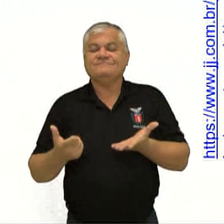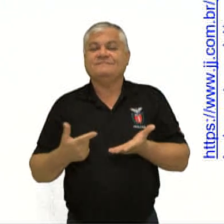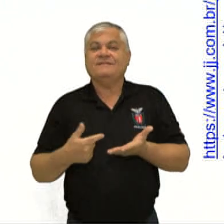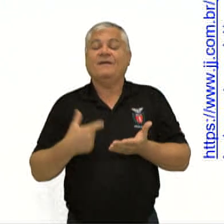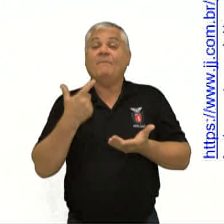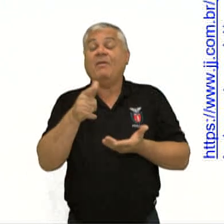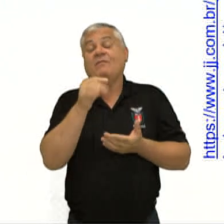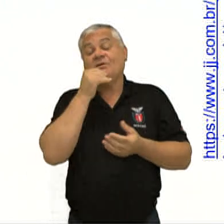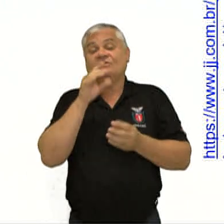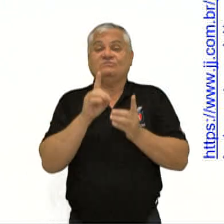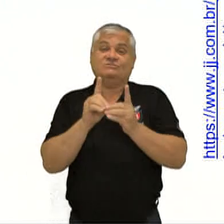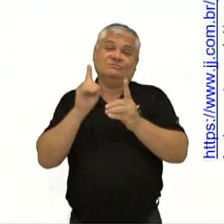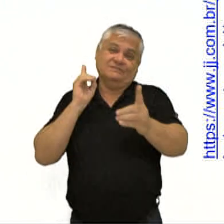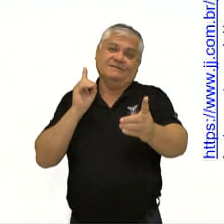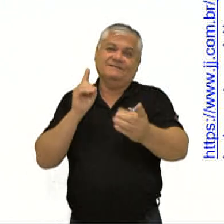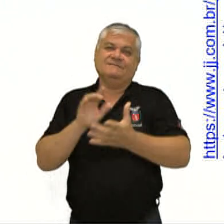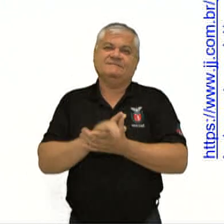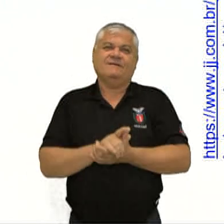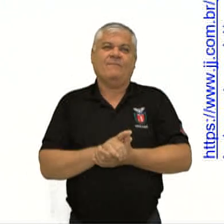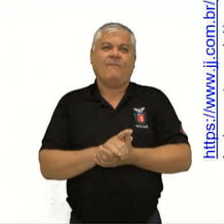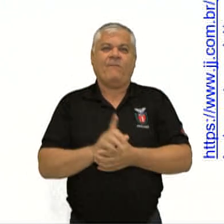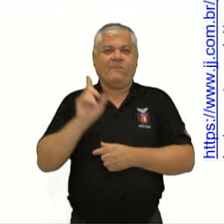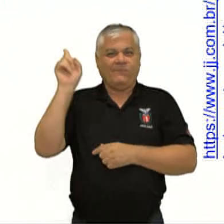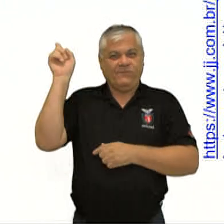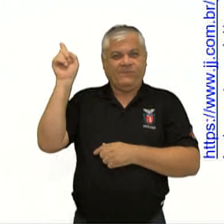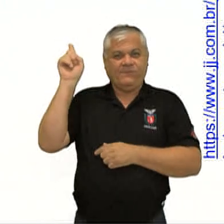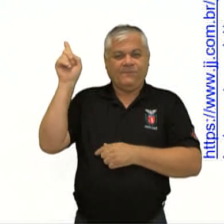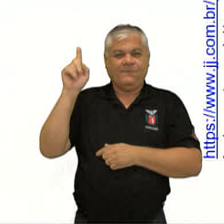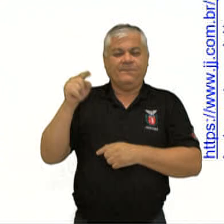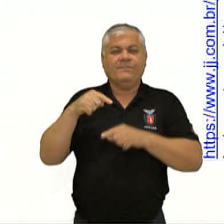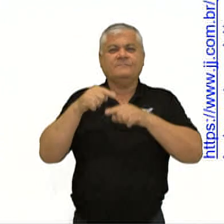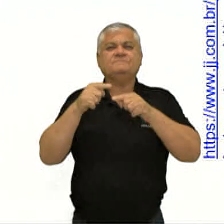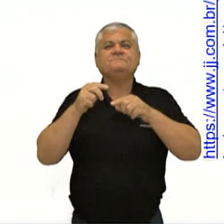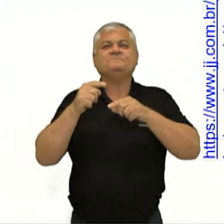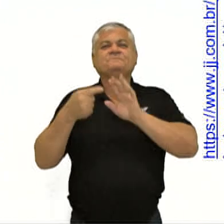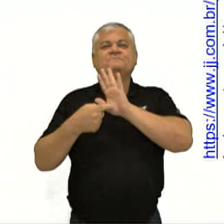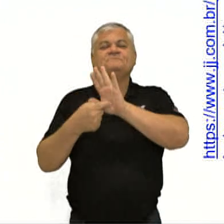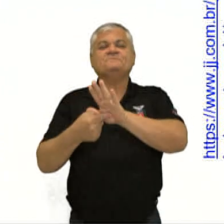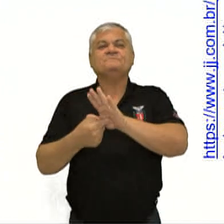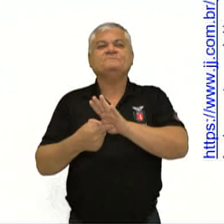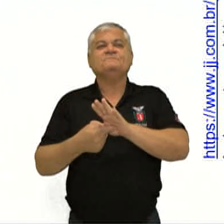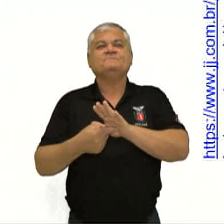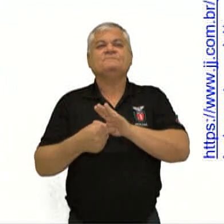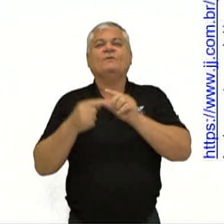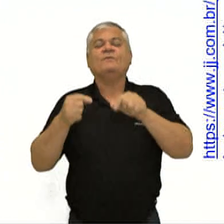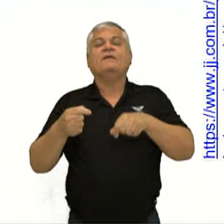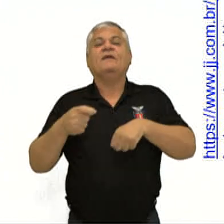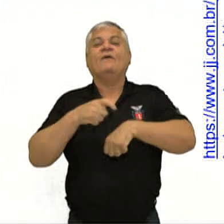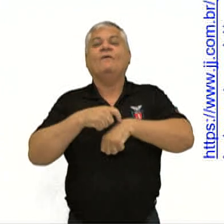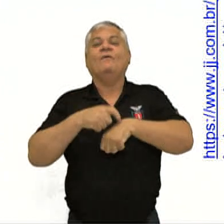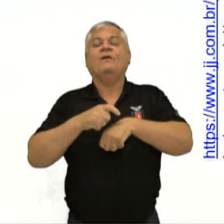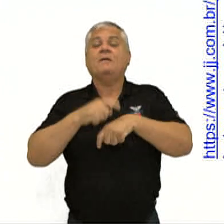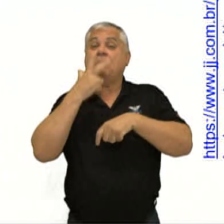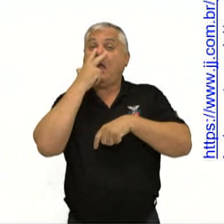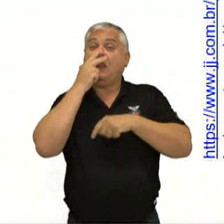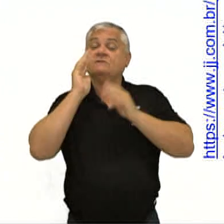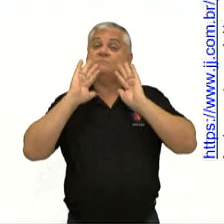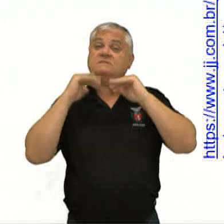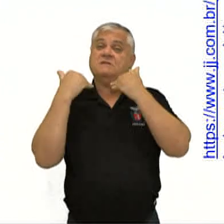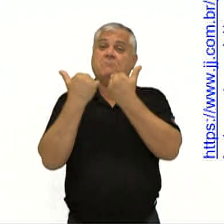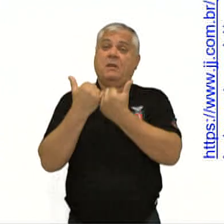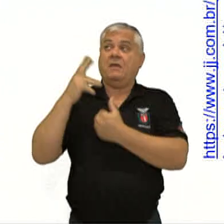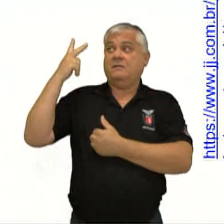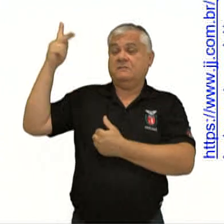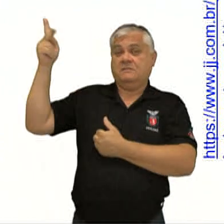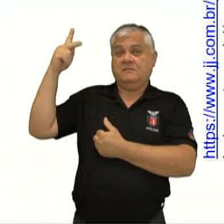meio virtual. E aí, eles estão aqui no momento, parece, nessa imagem, numa assembleia,